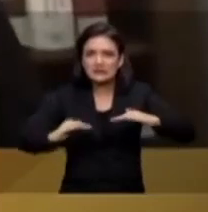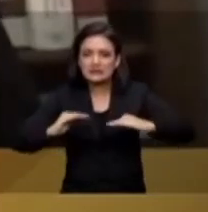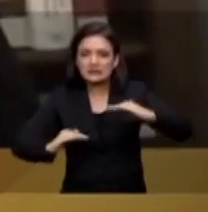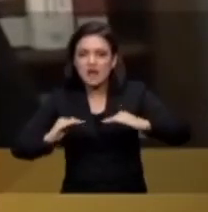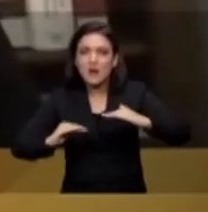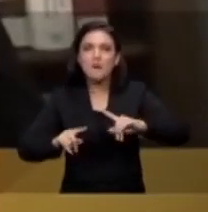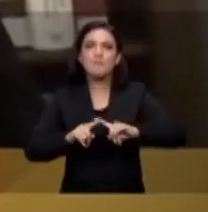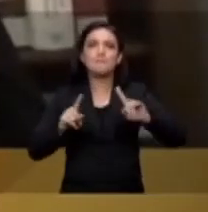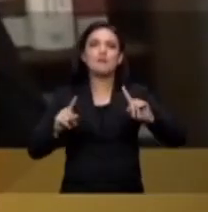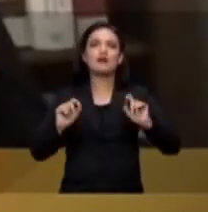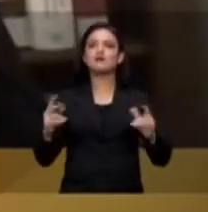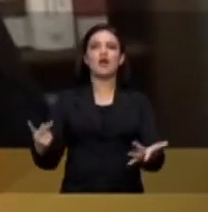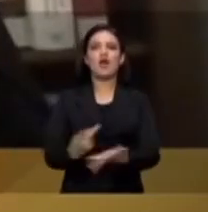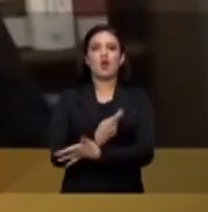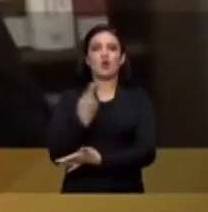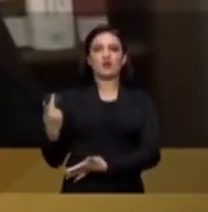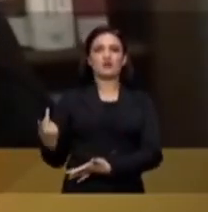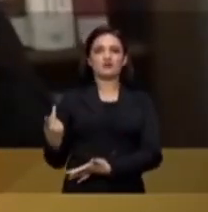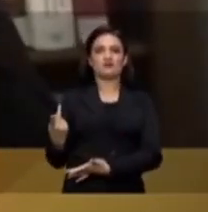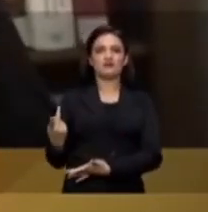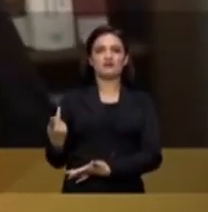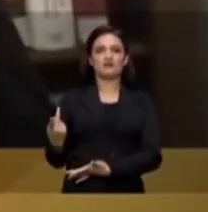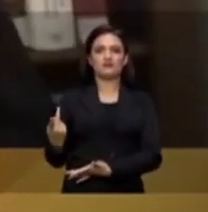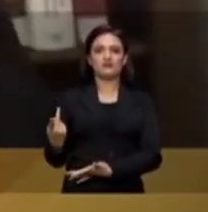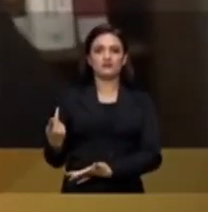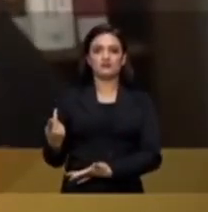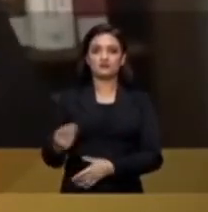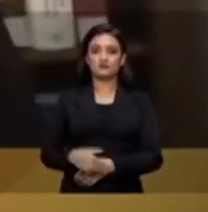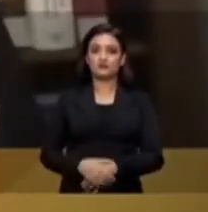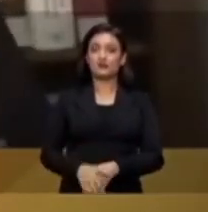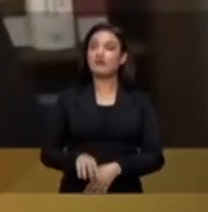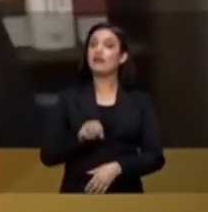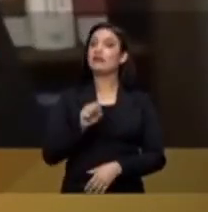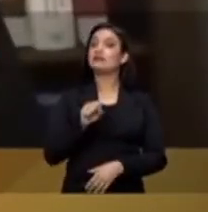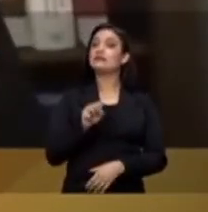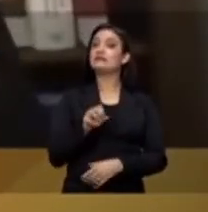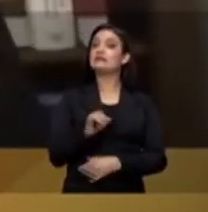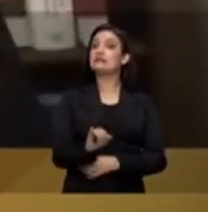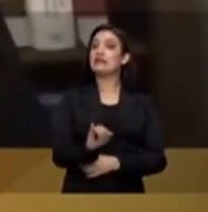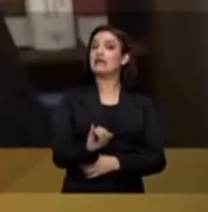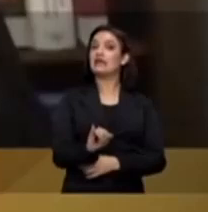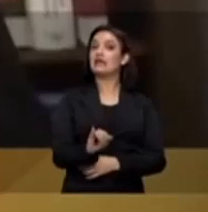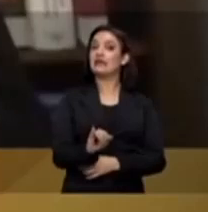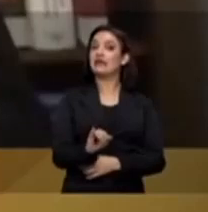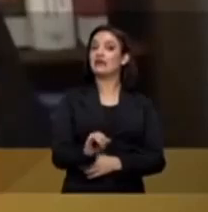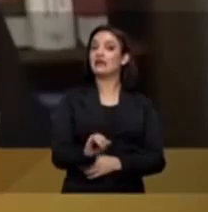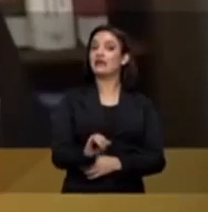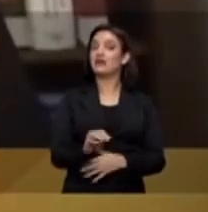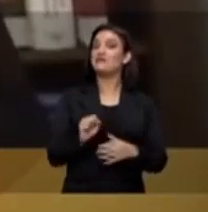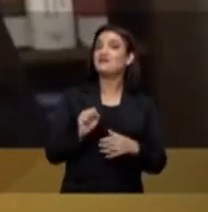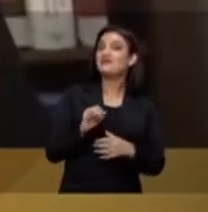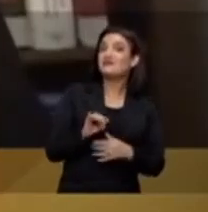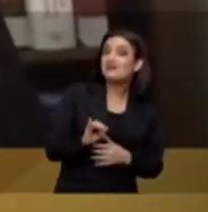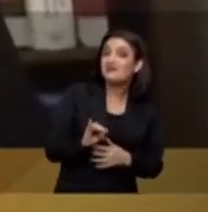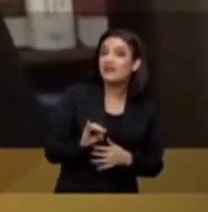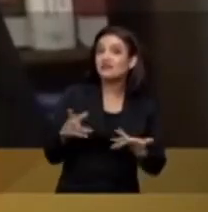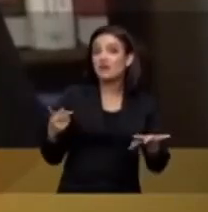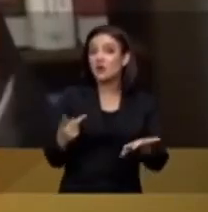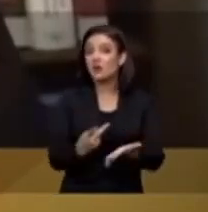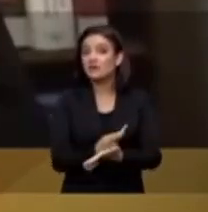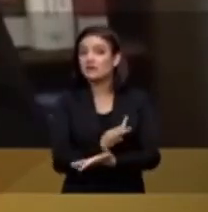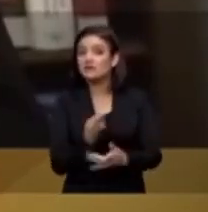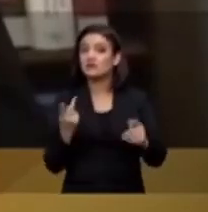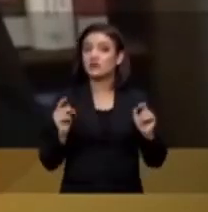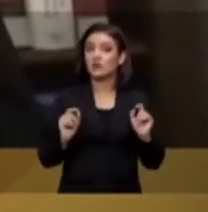realmente acabou acontecendo. Fosse outro desfecho, ou fosse outra opção no